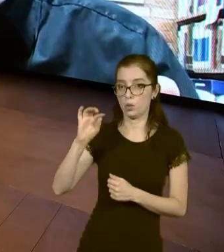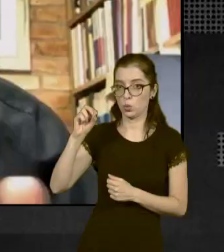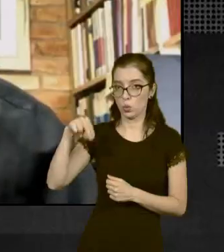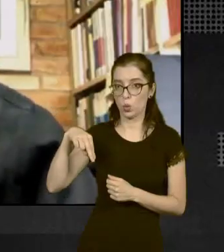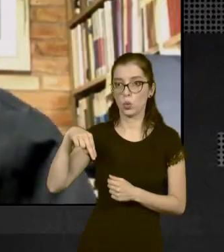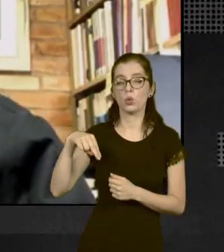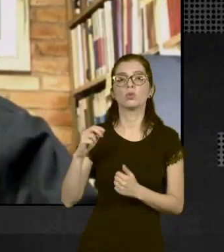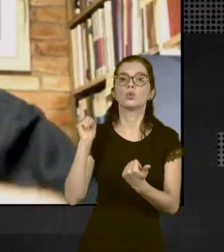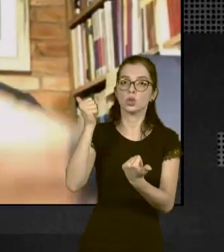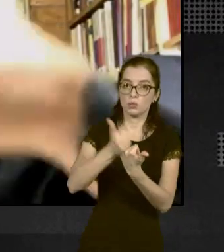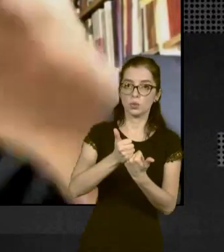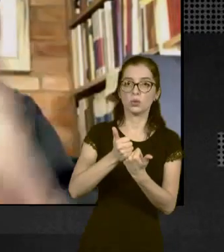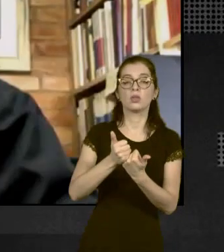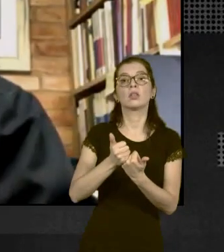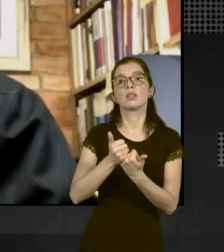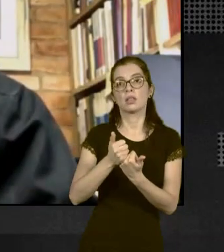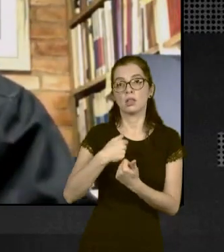fiz.